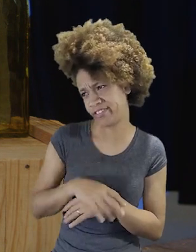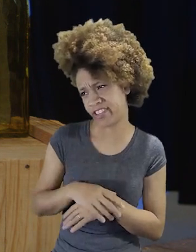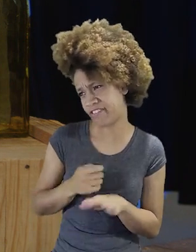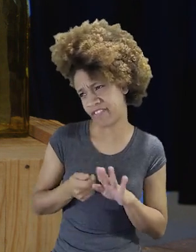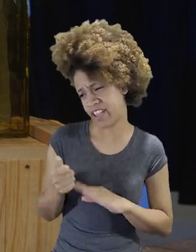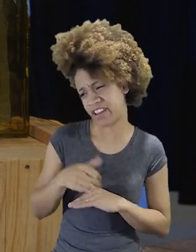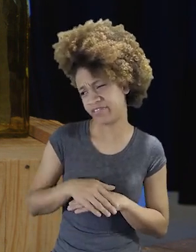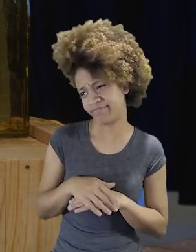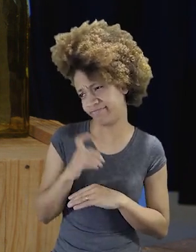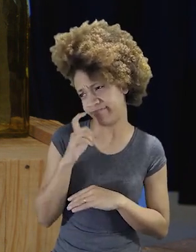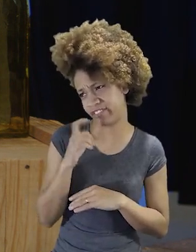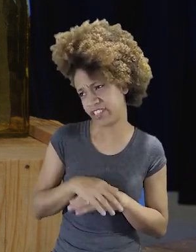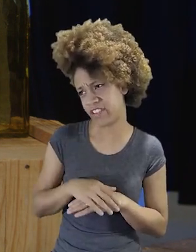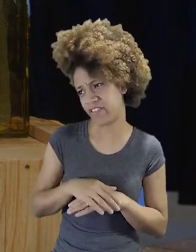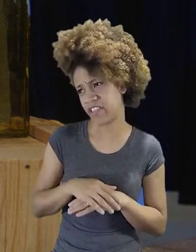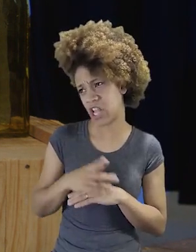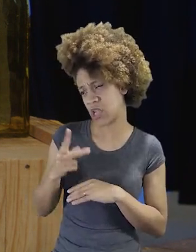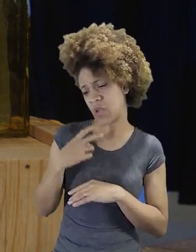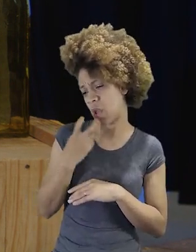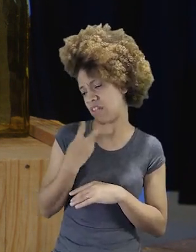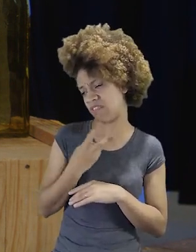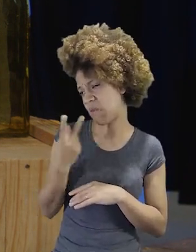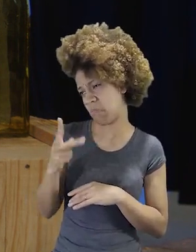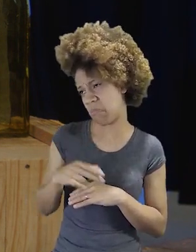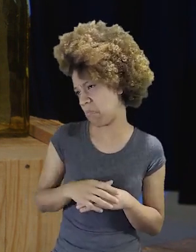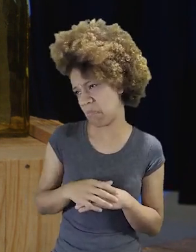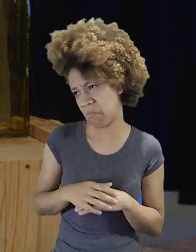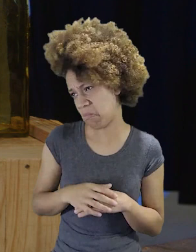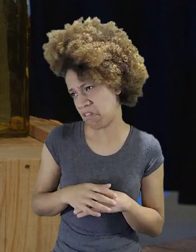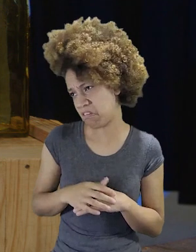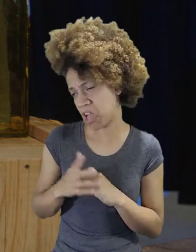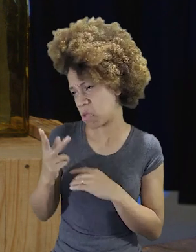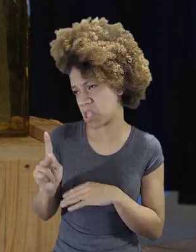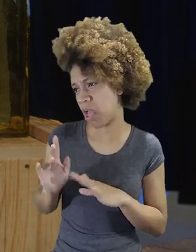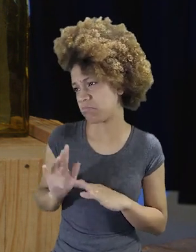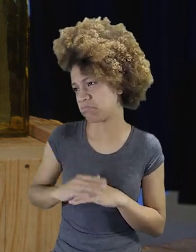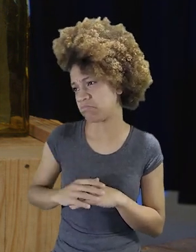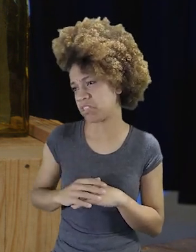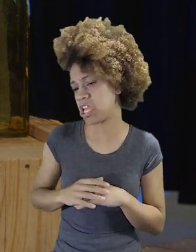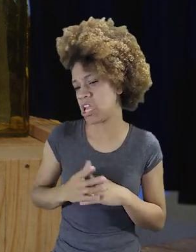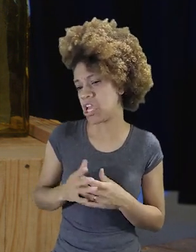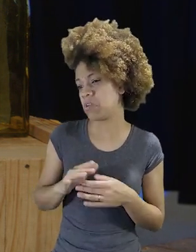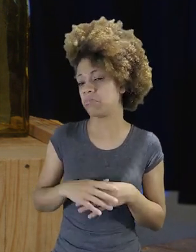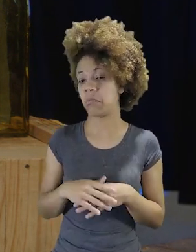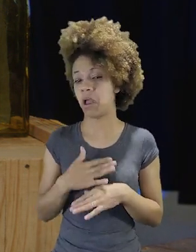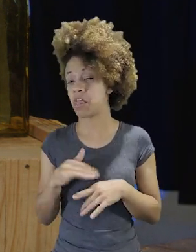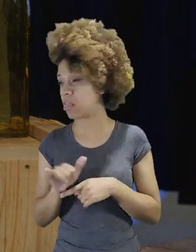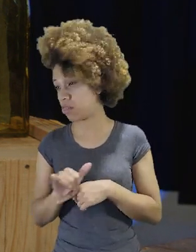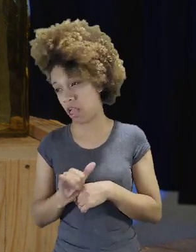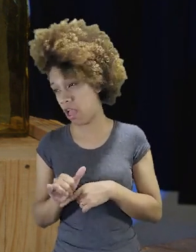isso é um acessório Fashion que você usa né com a sua boca né O que você usa com seu